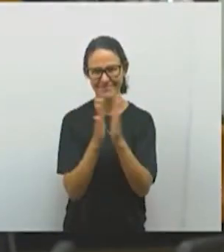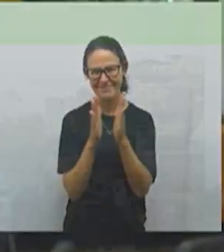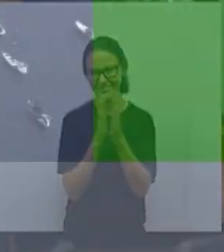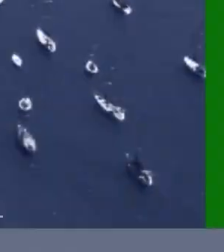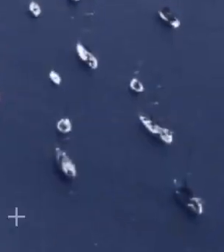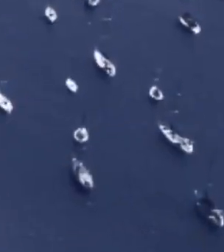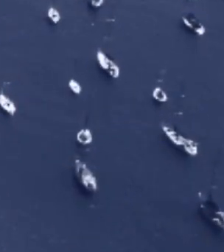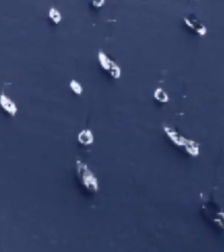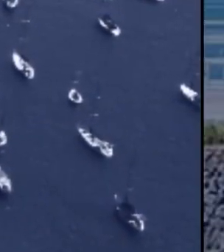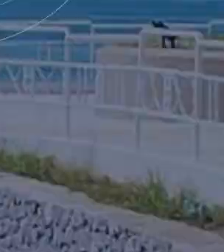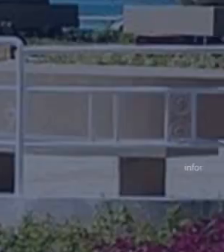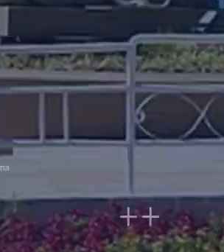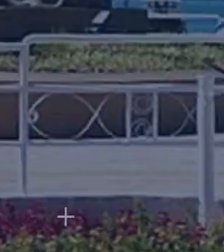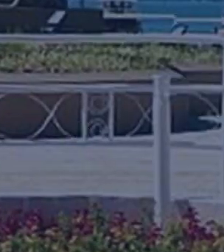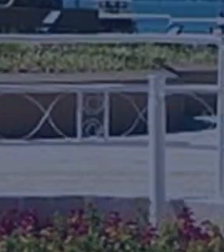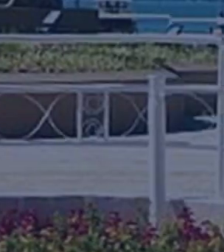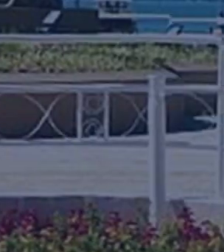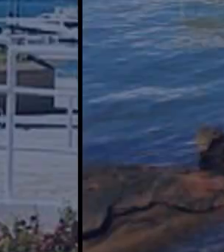nós